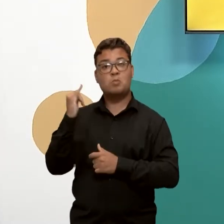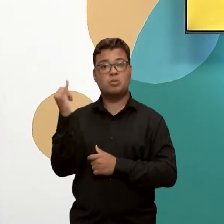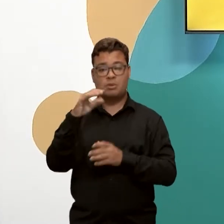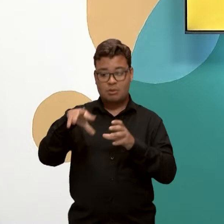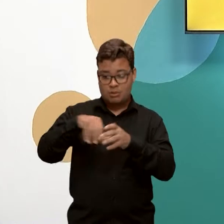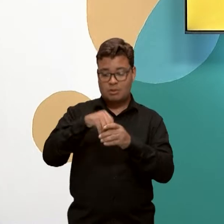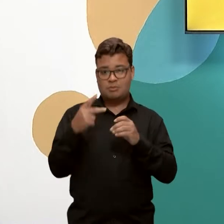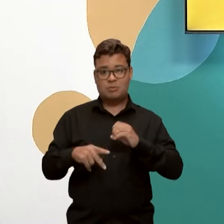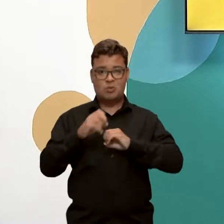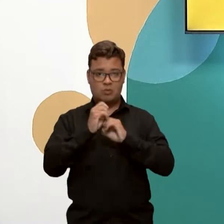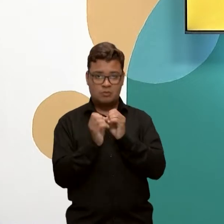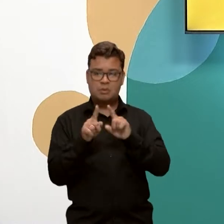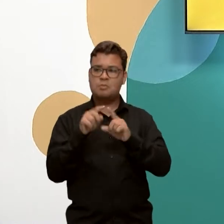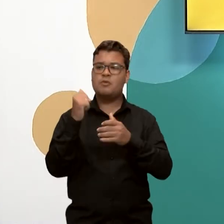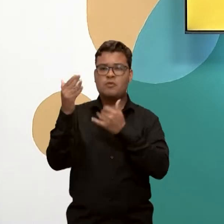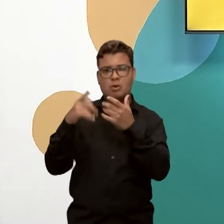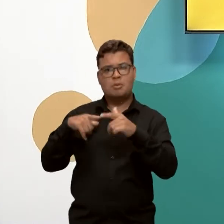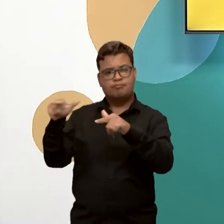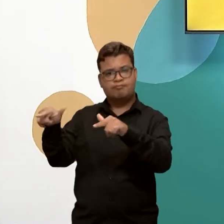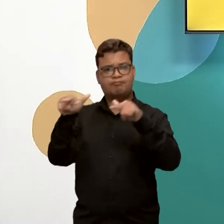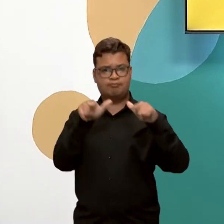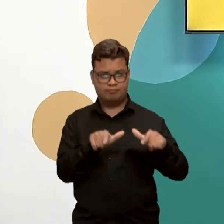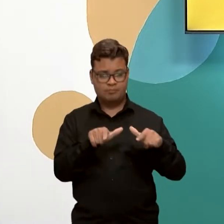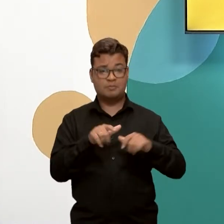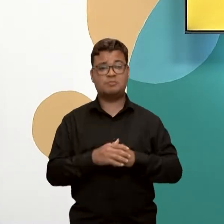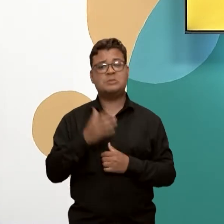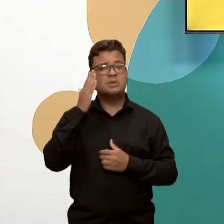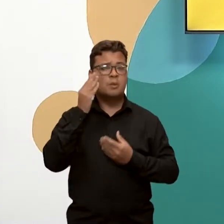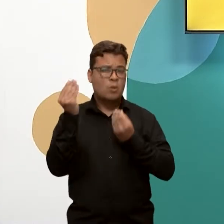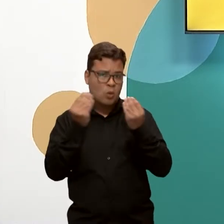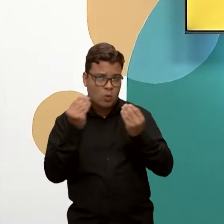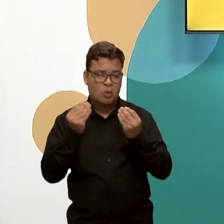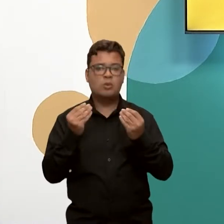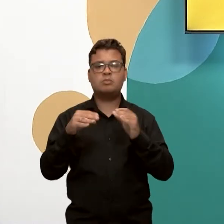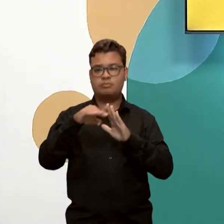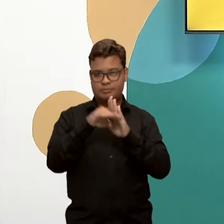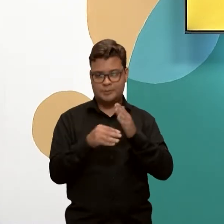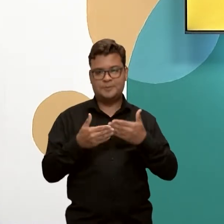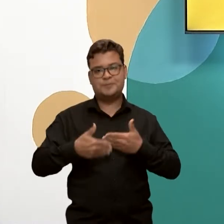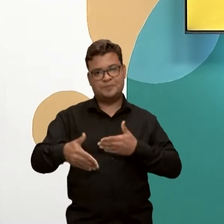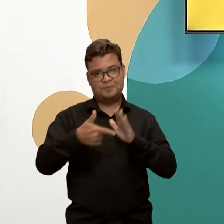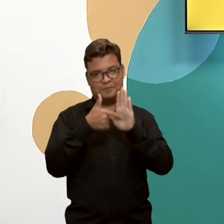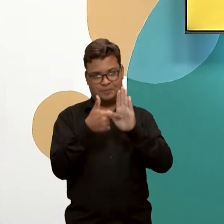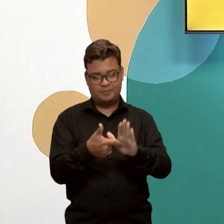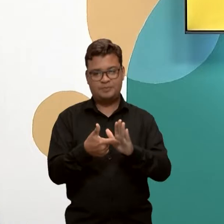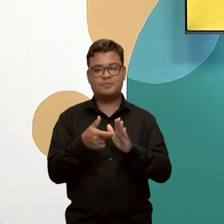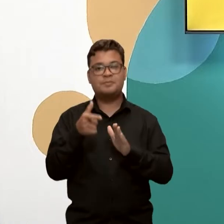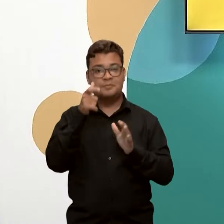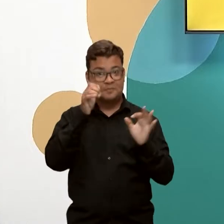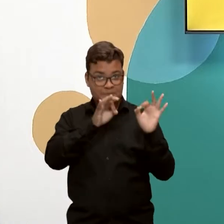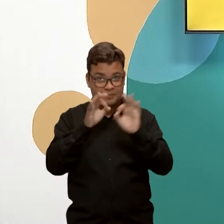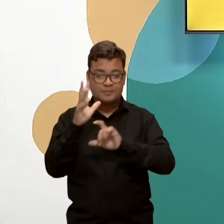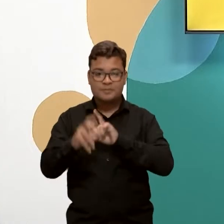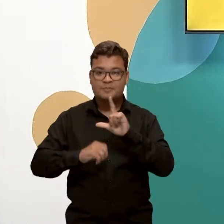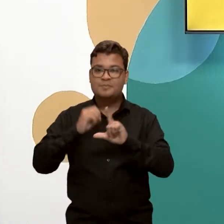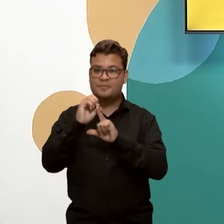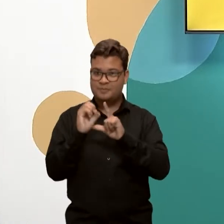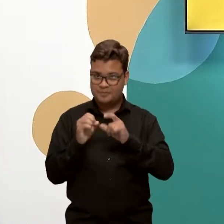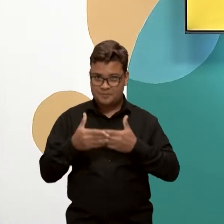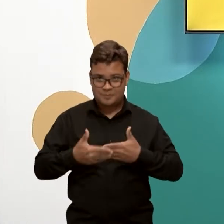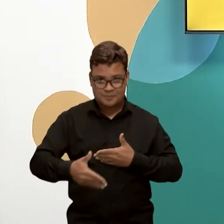externa com títulos. Saiba um pouco mais sobre isso no nosso programa de hoje. Fique com a gente, o Mundo UFG está